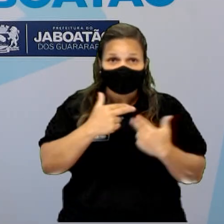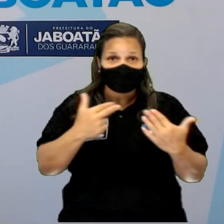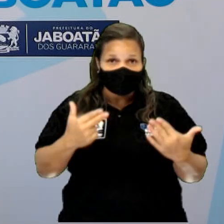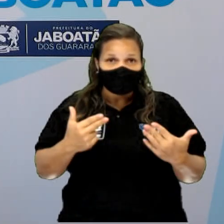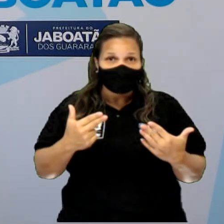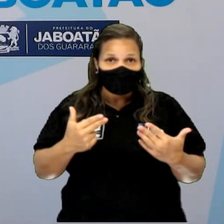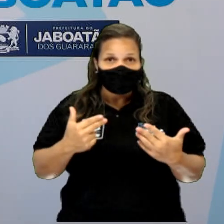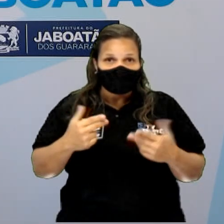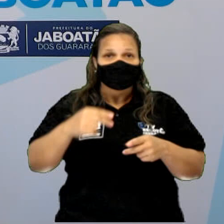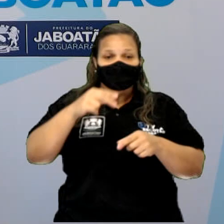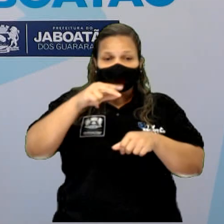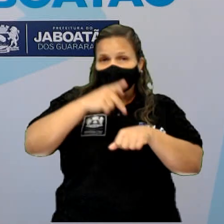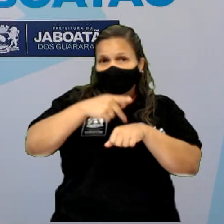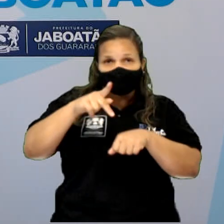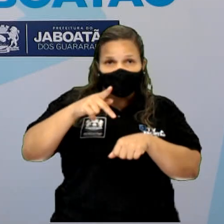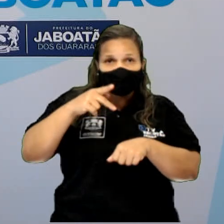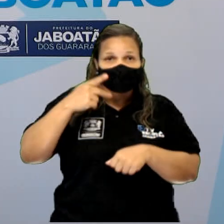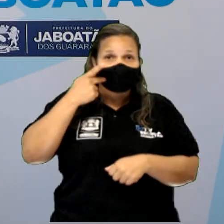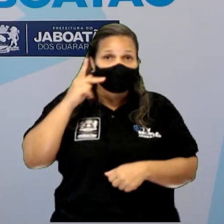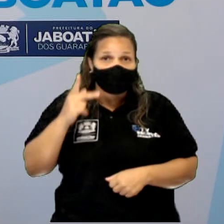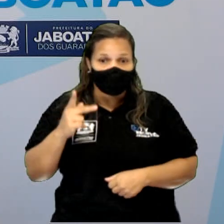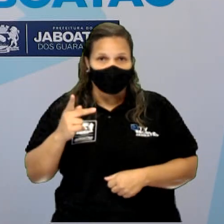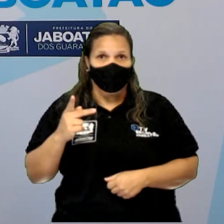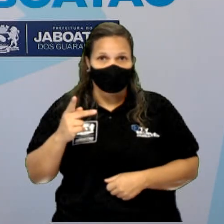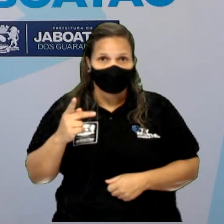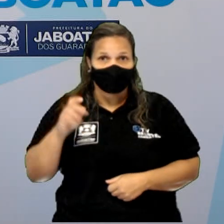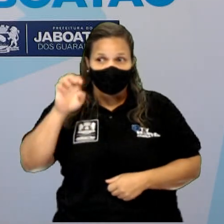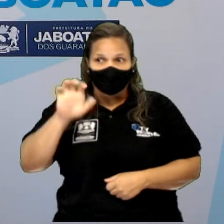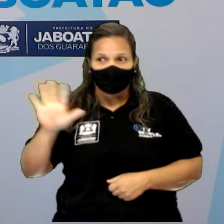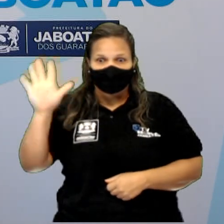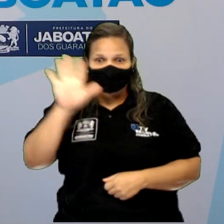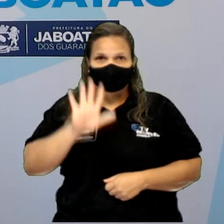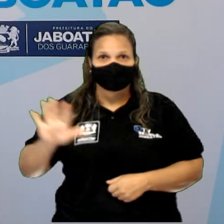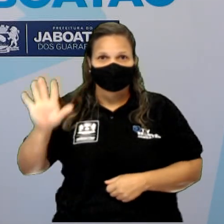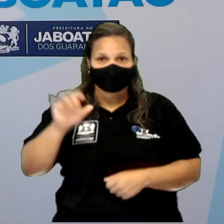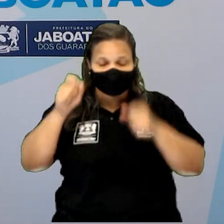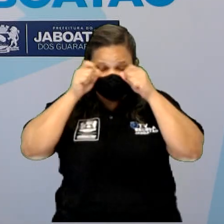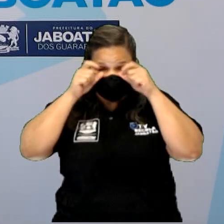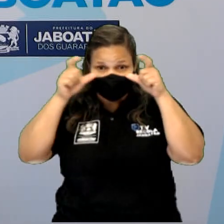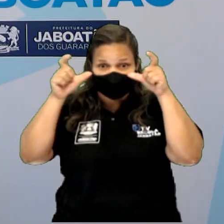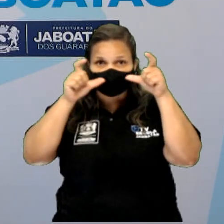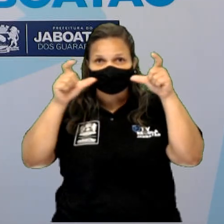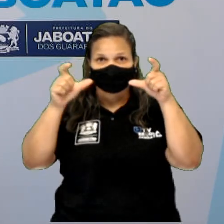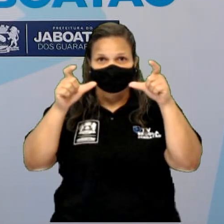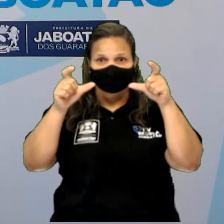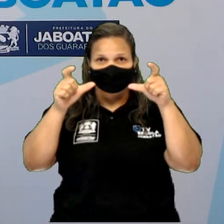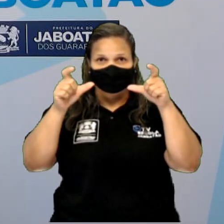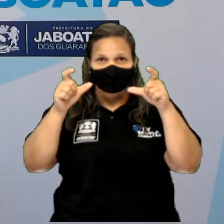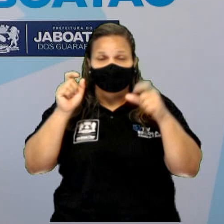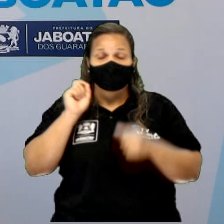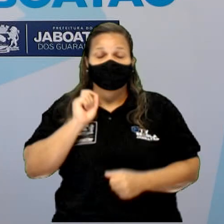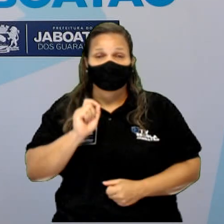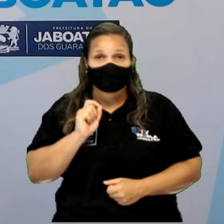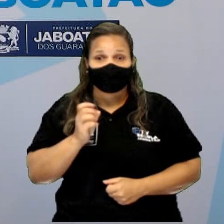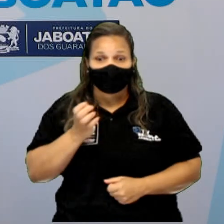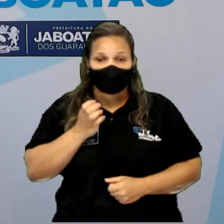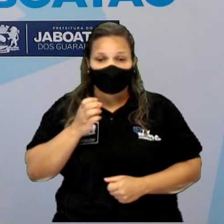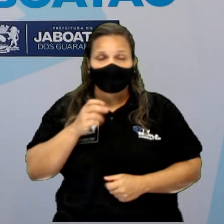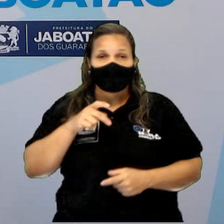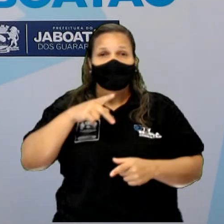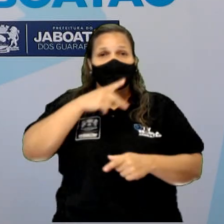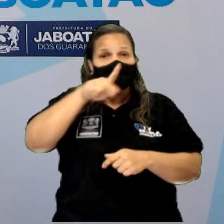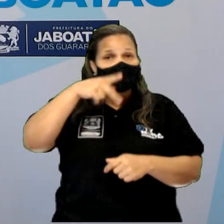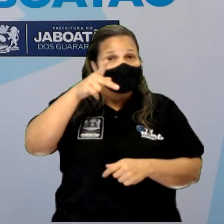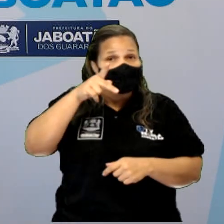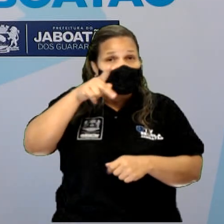ourivesaria e a prataria, a ganância foi ainda maior. E por tratar de pessoas diferentes, de culturas